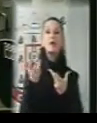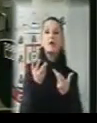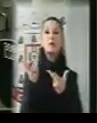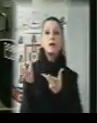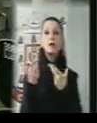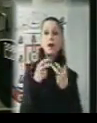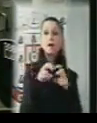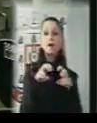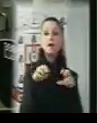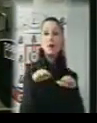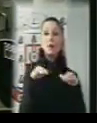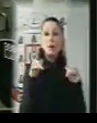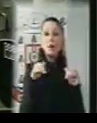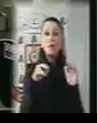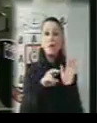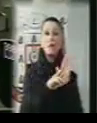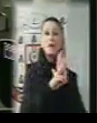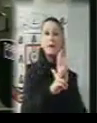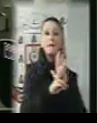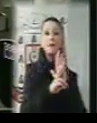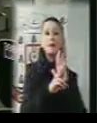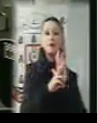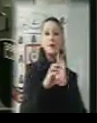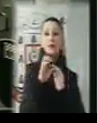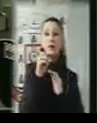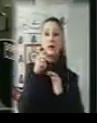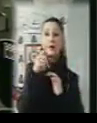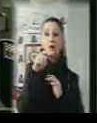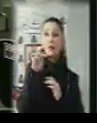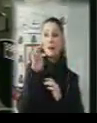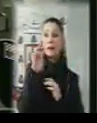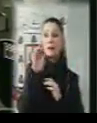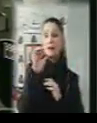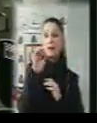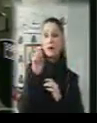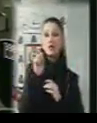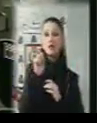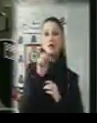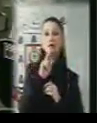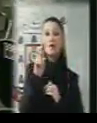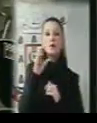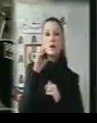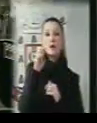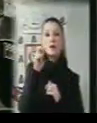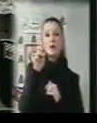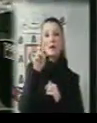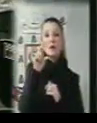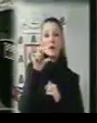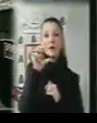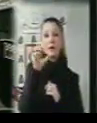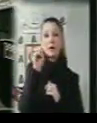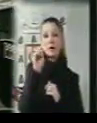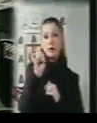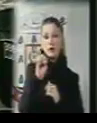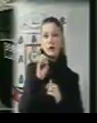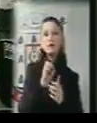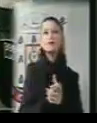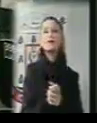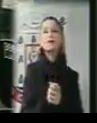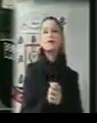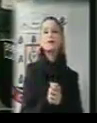plenário o representante da cooperativa agropecuária de Jacinto Machado, Carlos Roberto Wilke, o